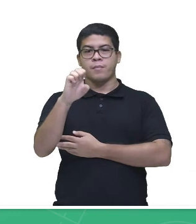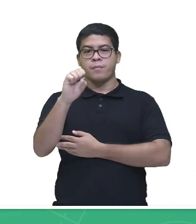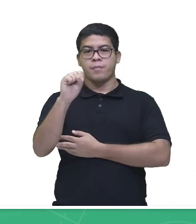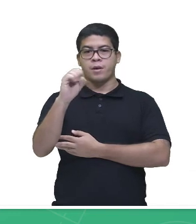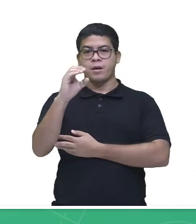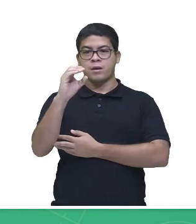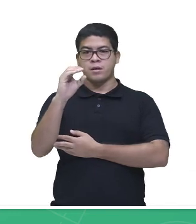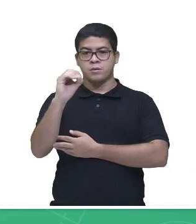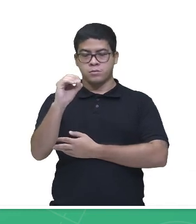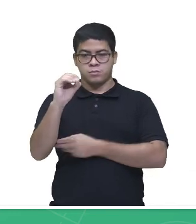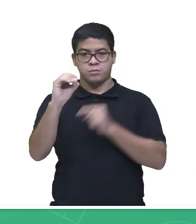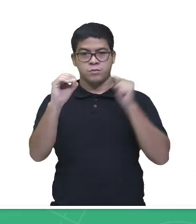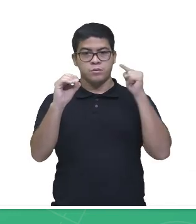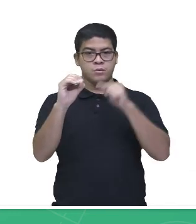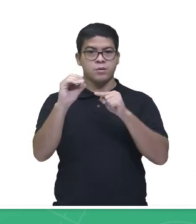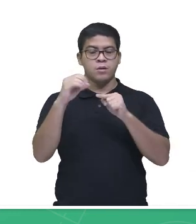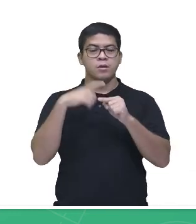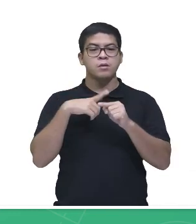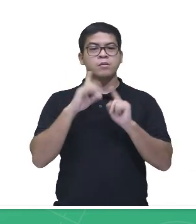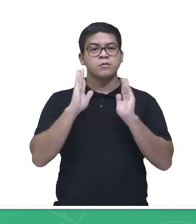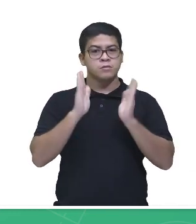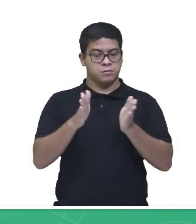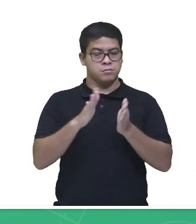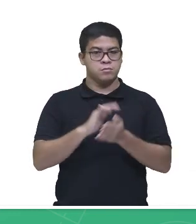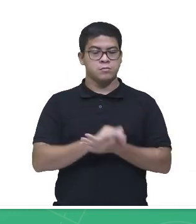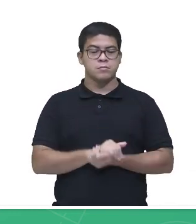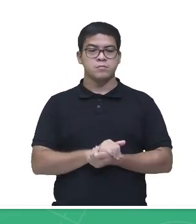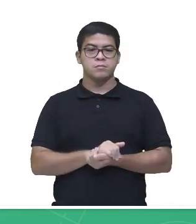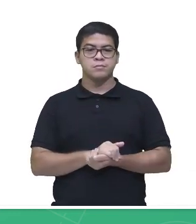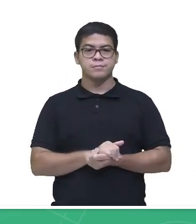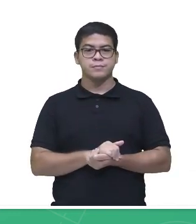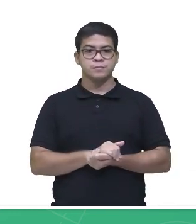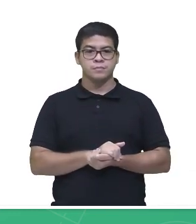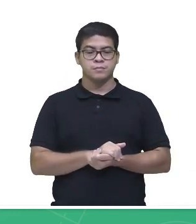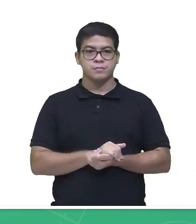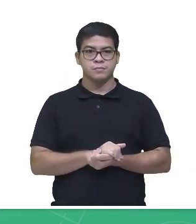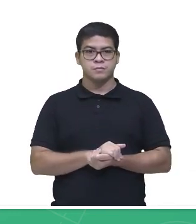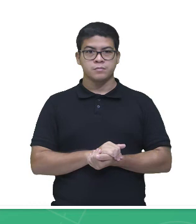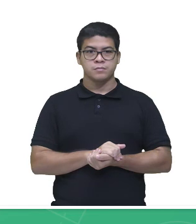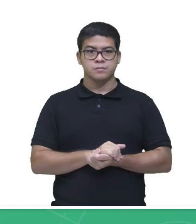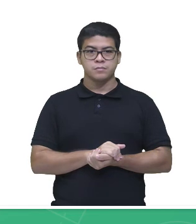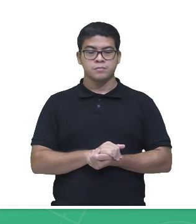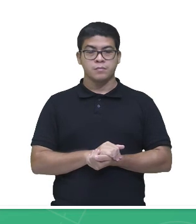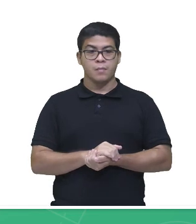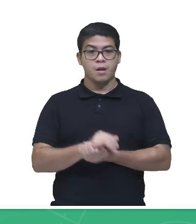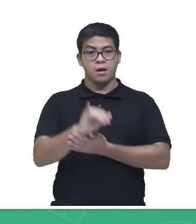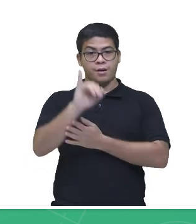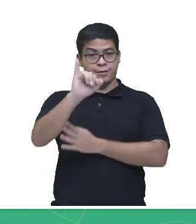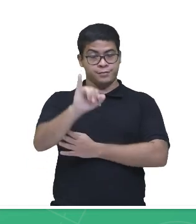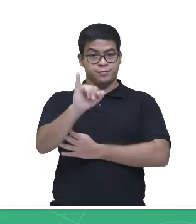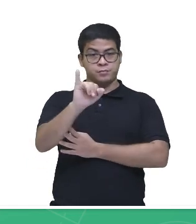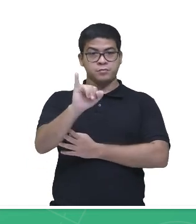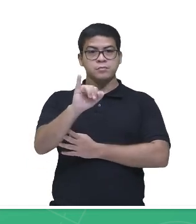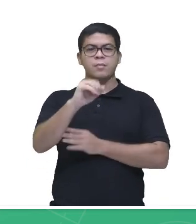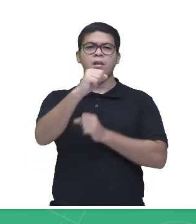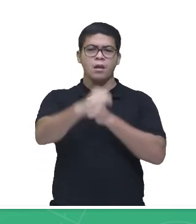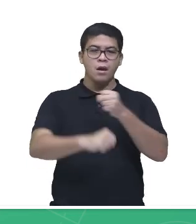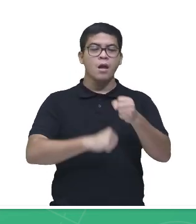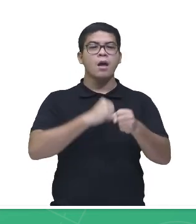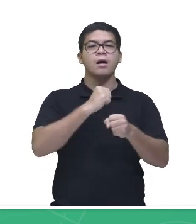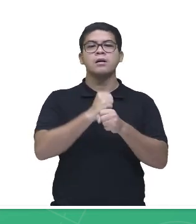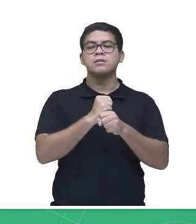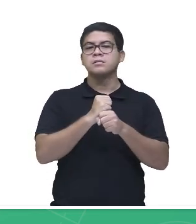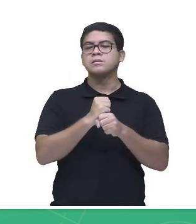El trabajo de la facultad, habéis impreso. Muito bem. Aí, este ano, sem